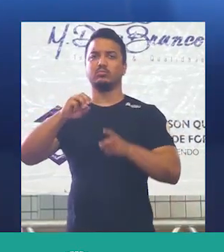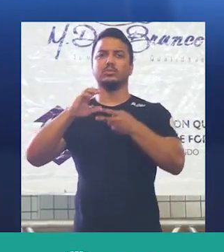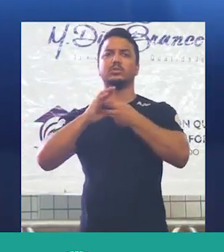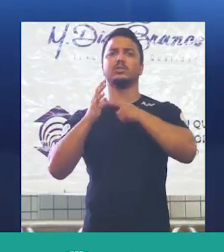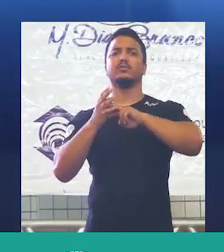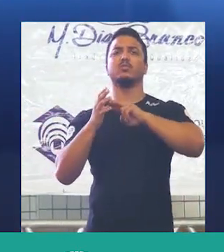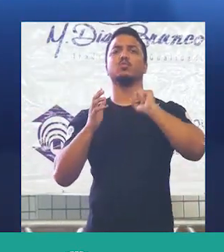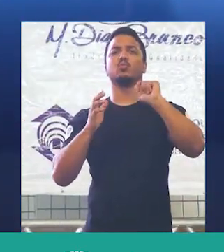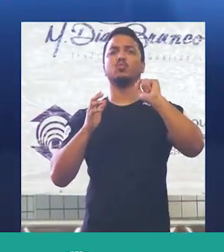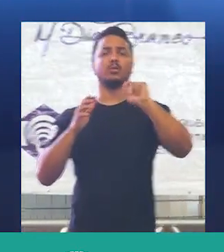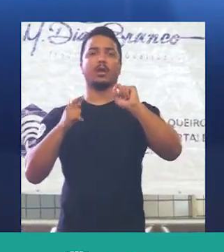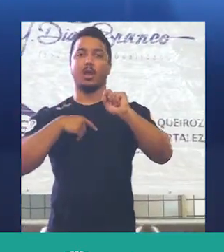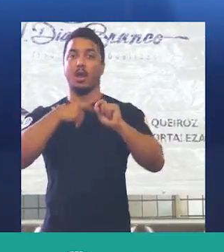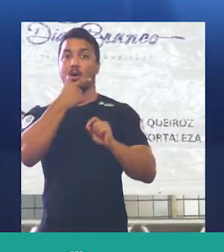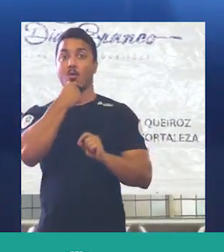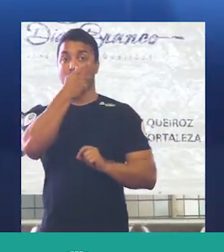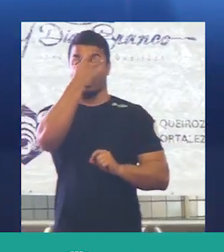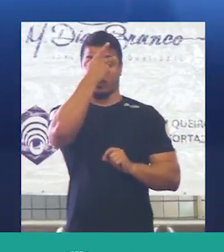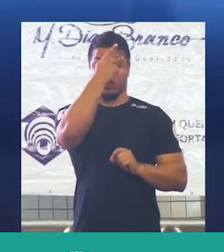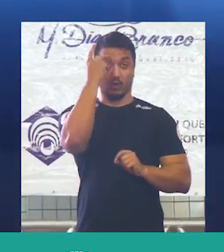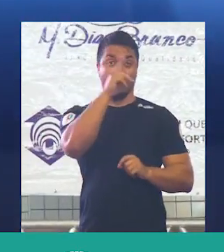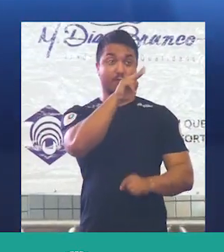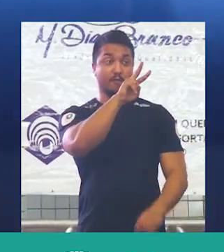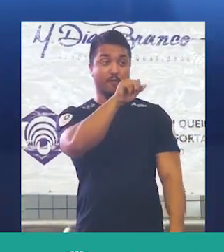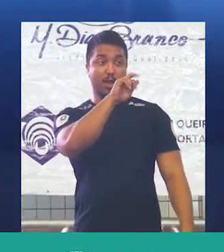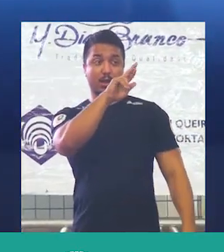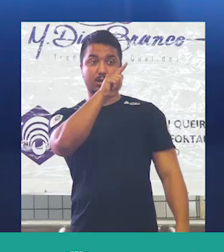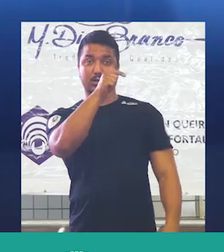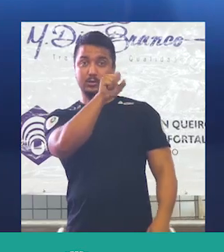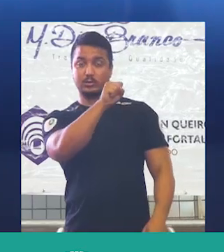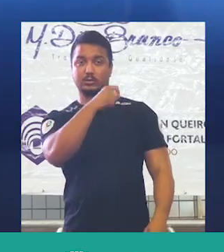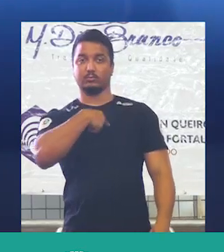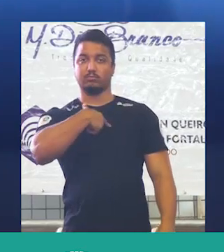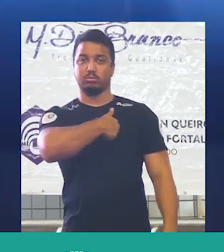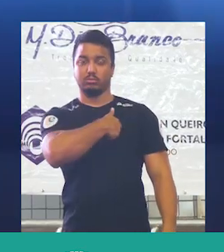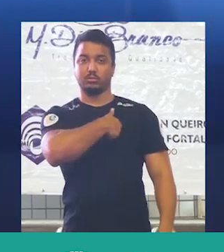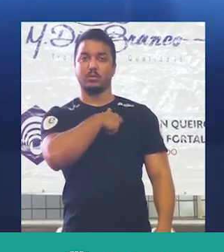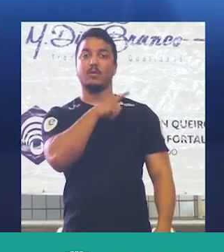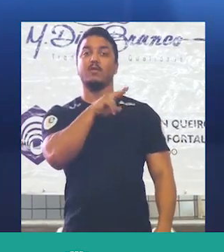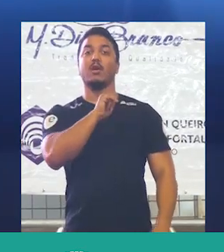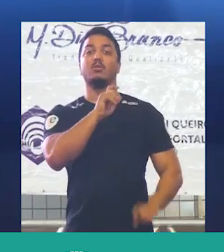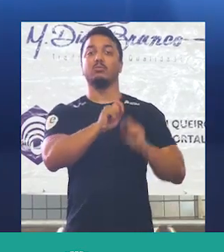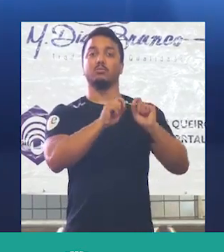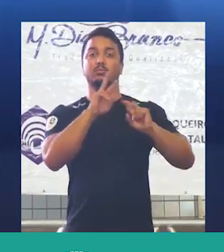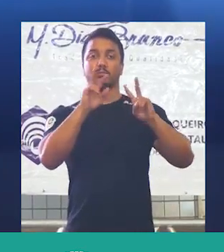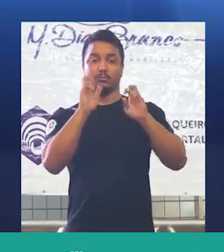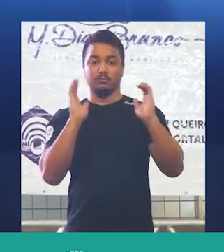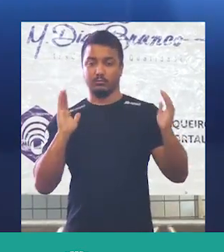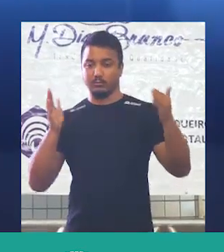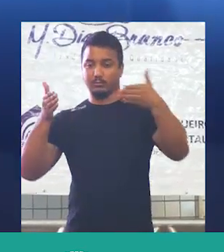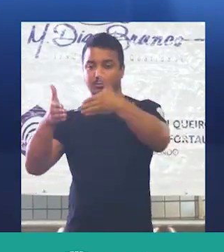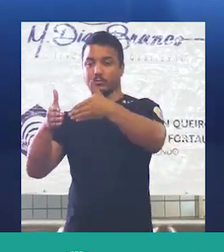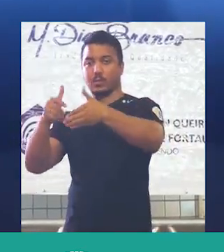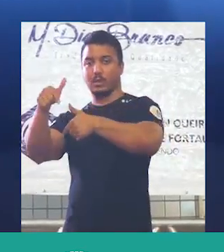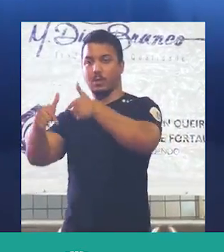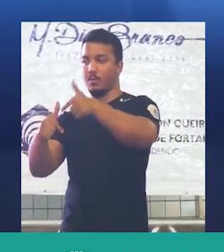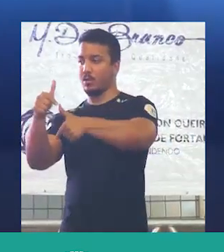seja, Vargas vai governar voltado para atender os